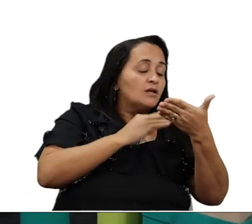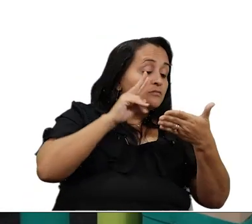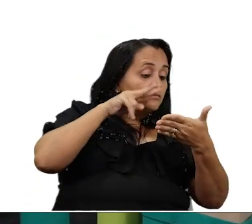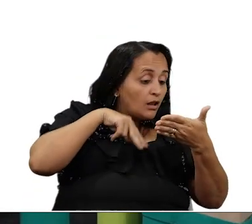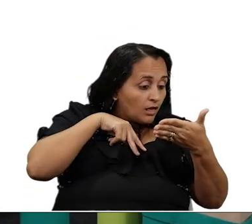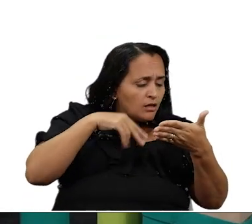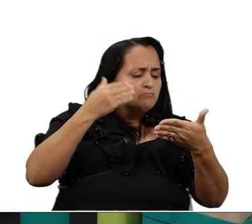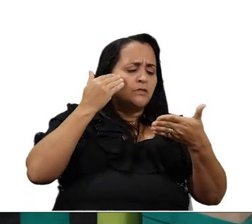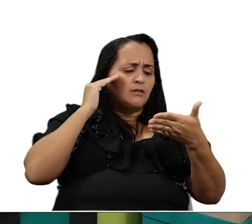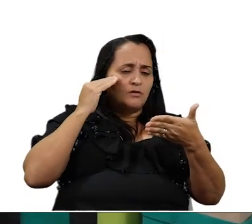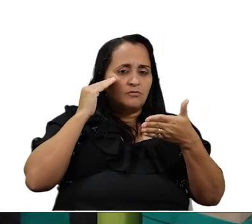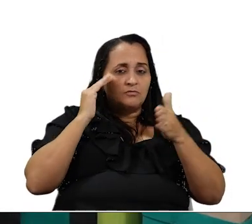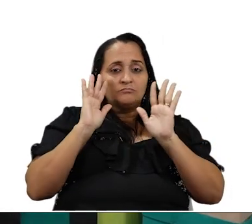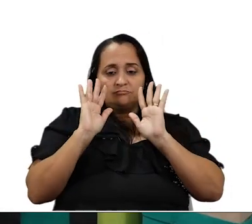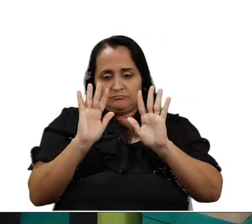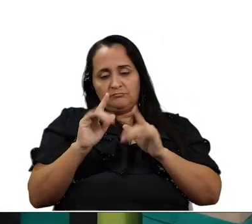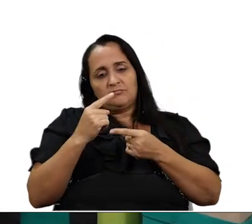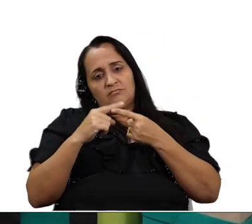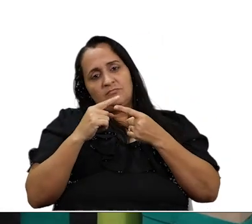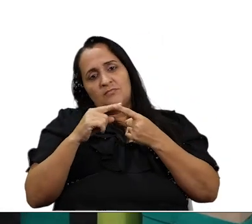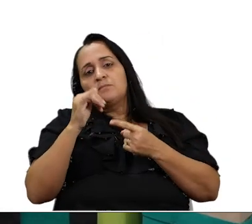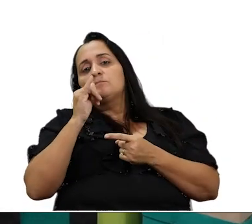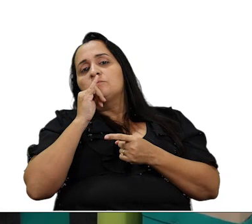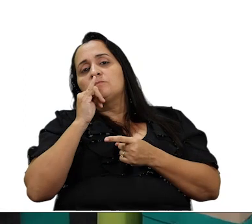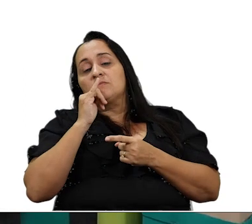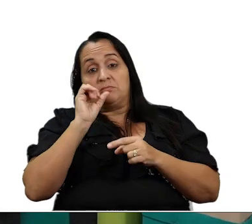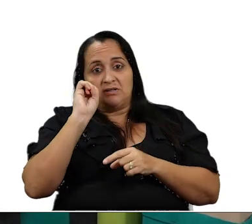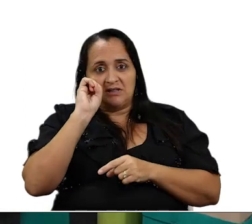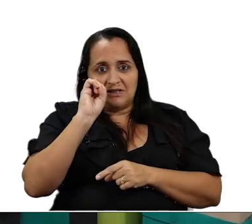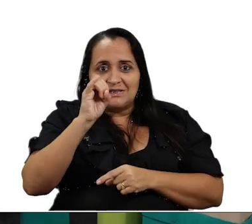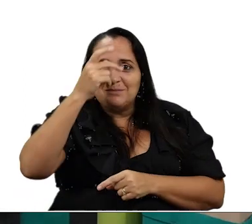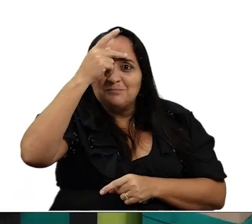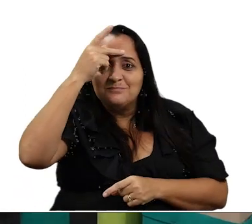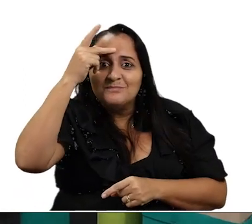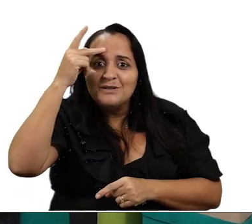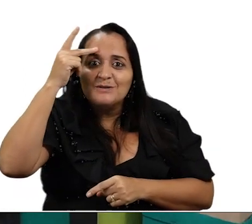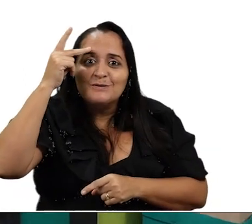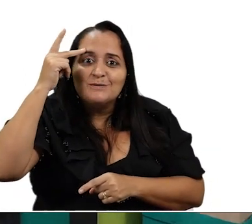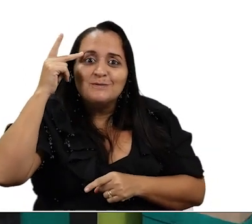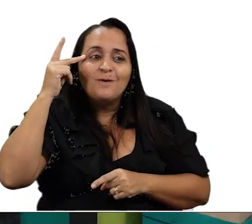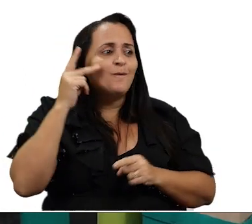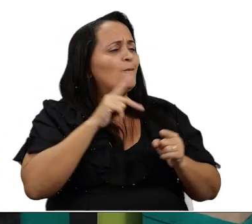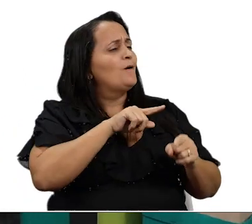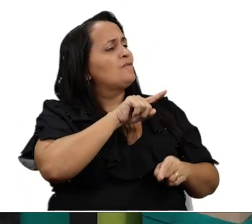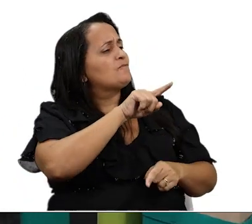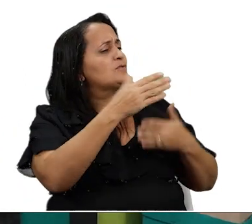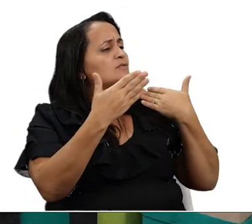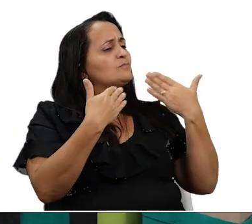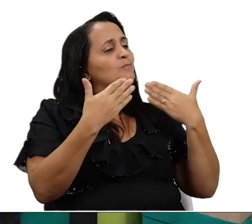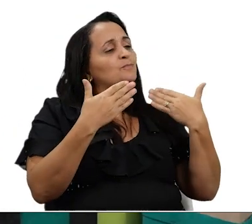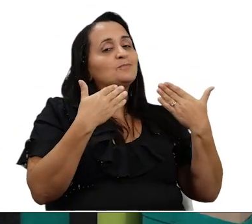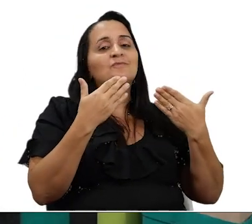fácil. Basta você ter dois bons ouvidos, ou pelo menos um que ouça direito, né? Ou